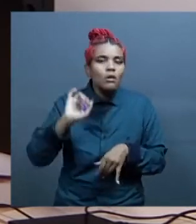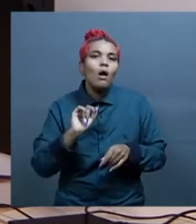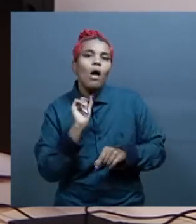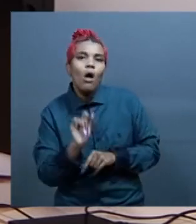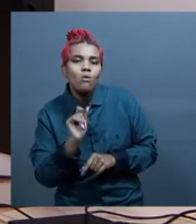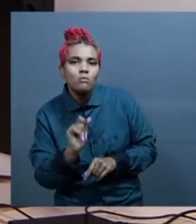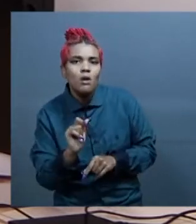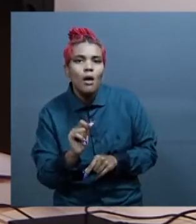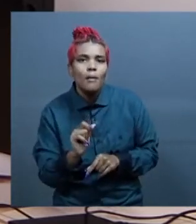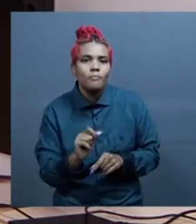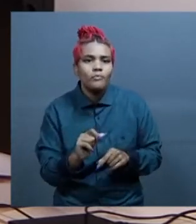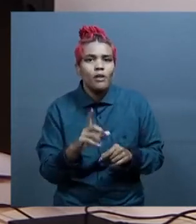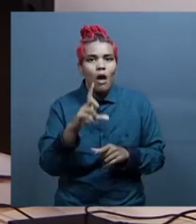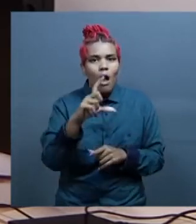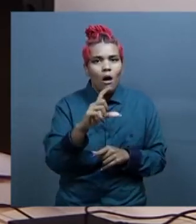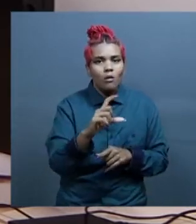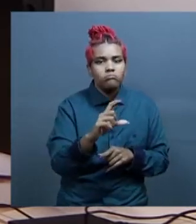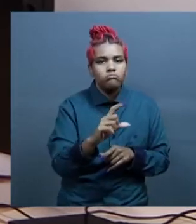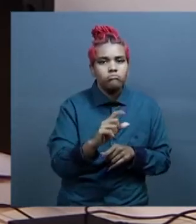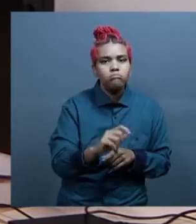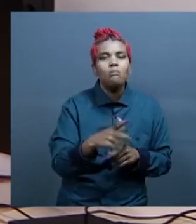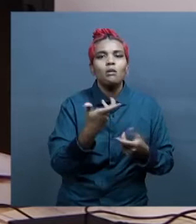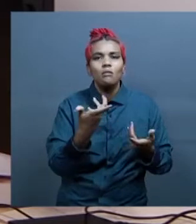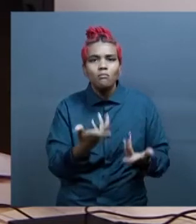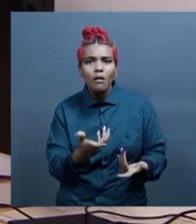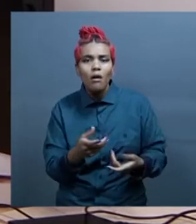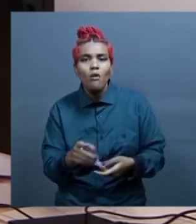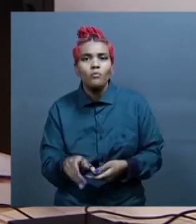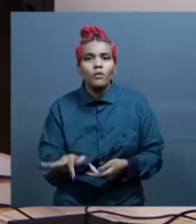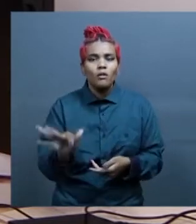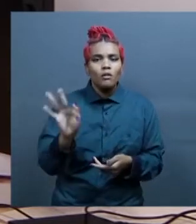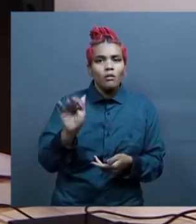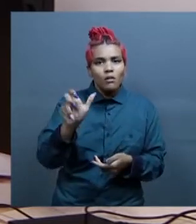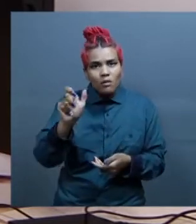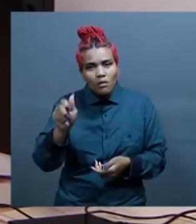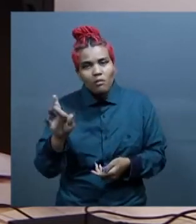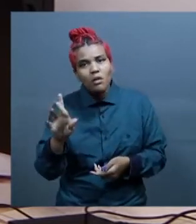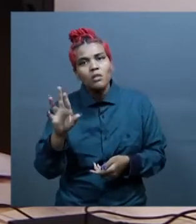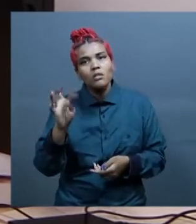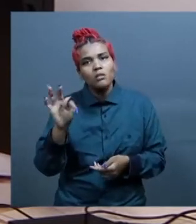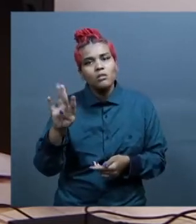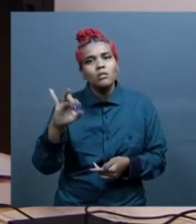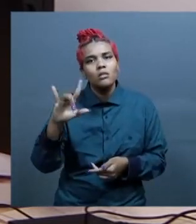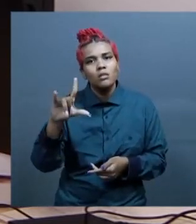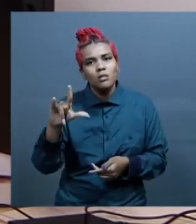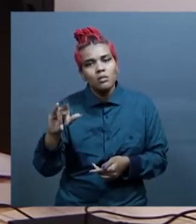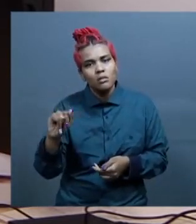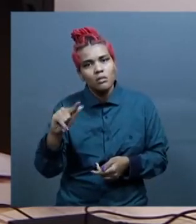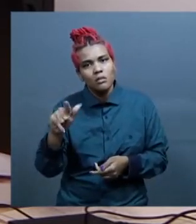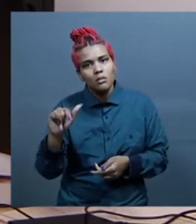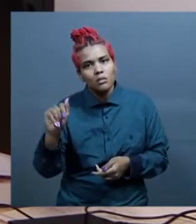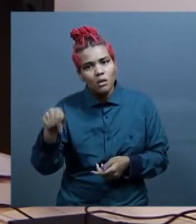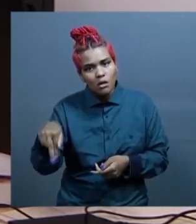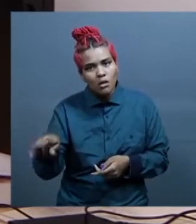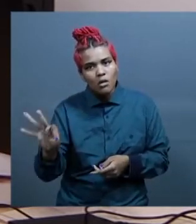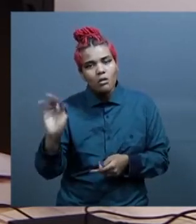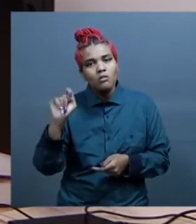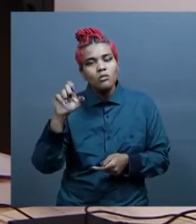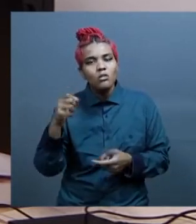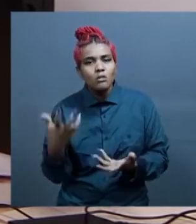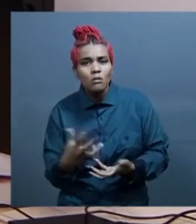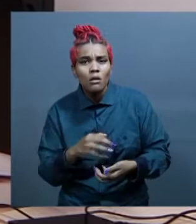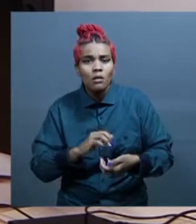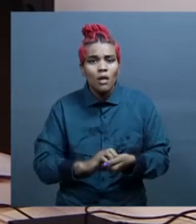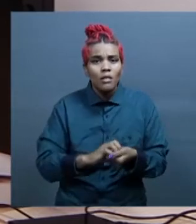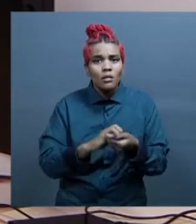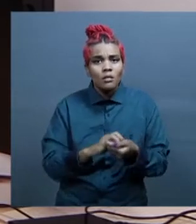na atmosfera e além de utilização de fertilizantes nos cultivos e aumenta a emissão de n2o que óxido nitroso na